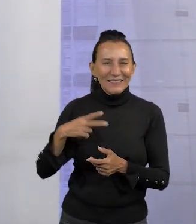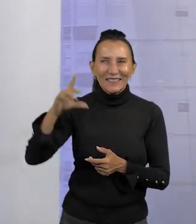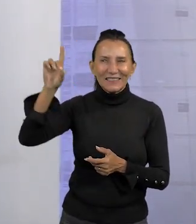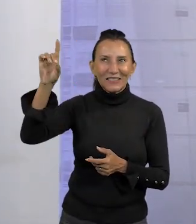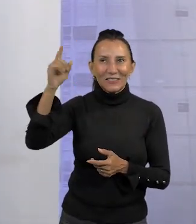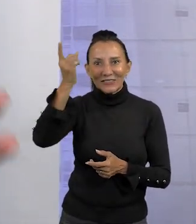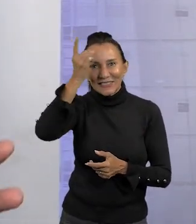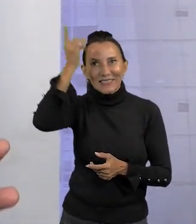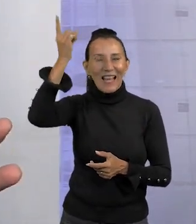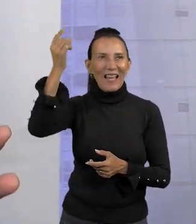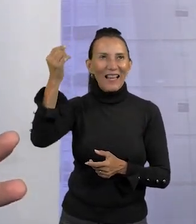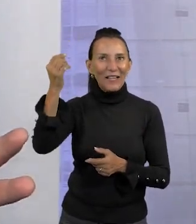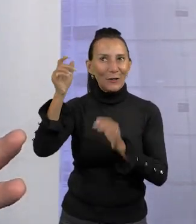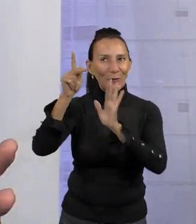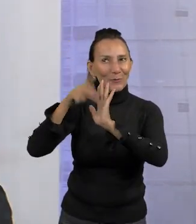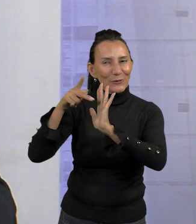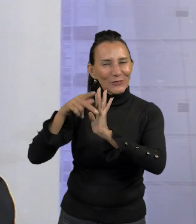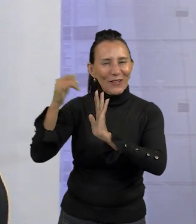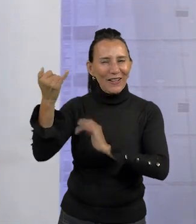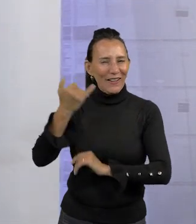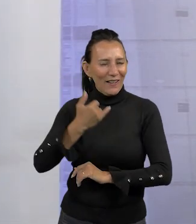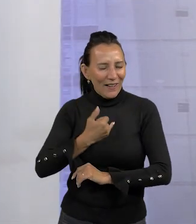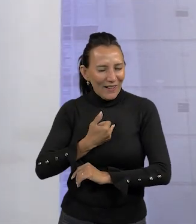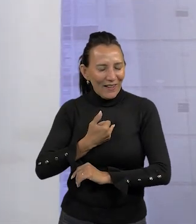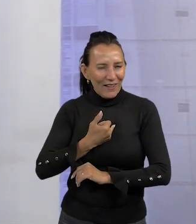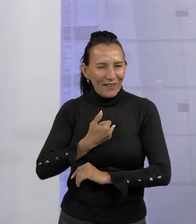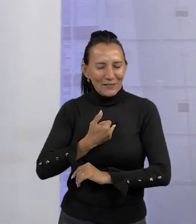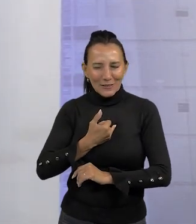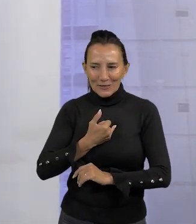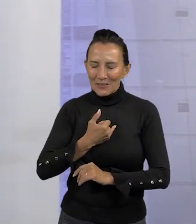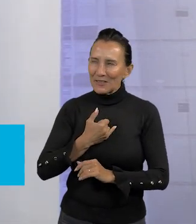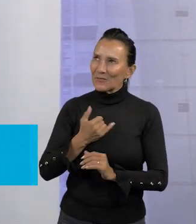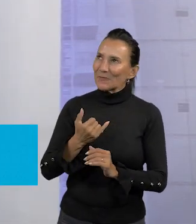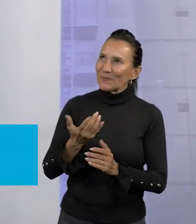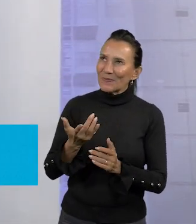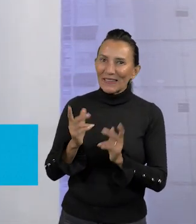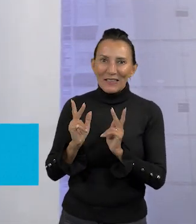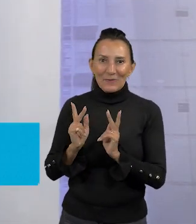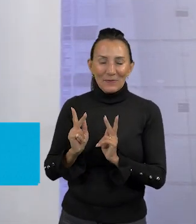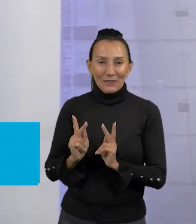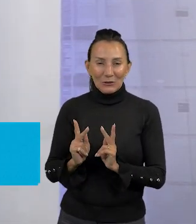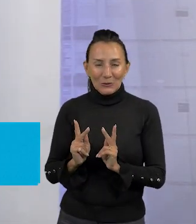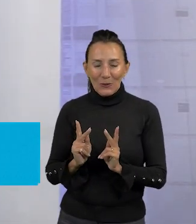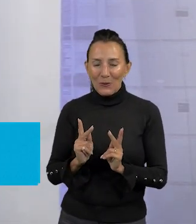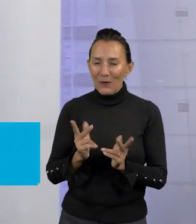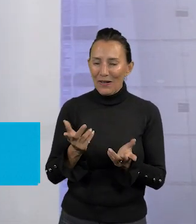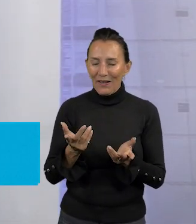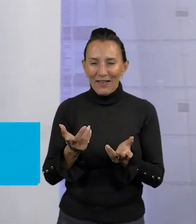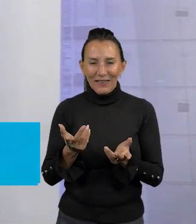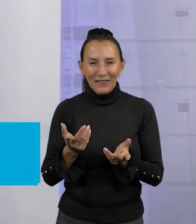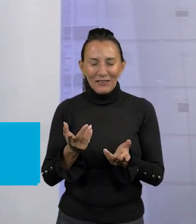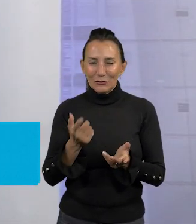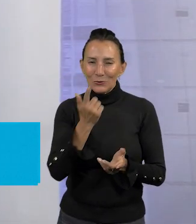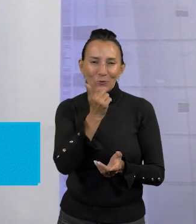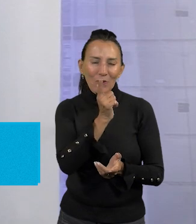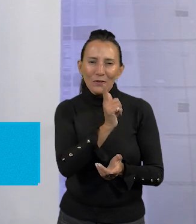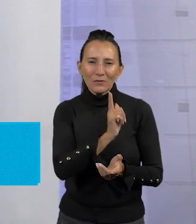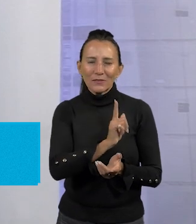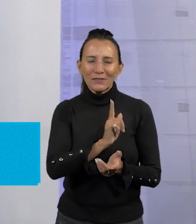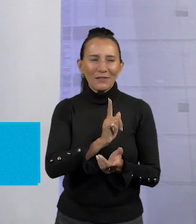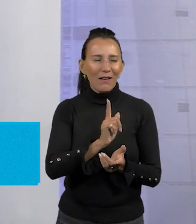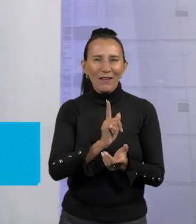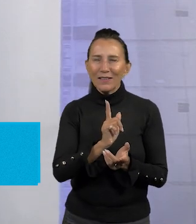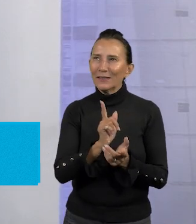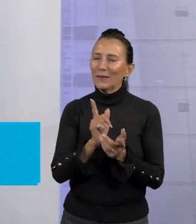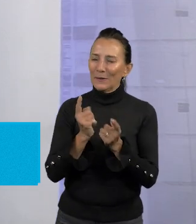ideia um projeto e ela não consegue eh firmar esse projeto apenas dentro